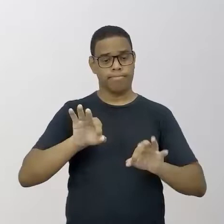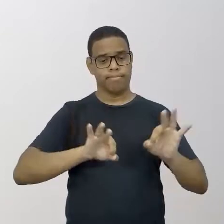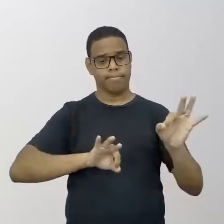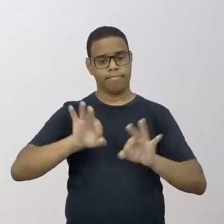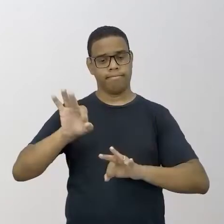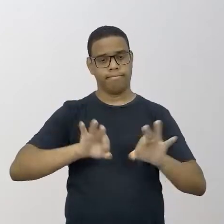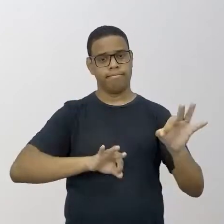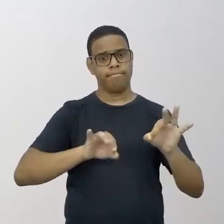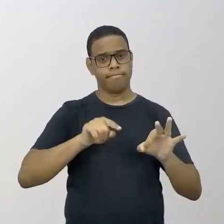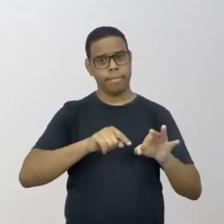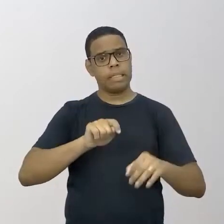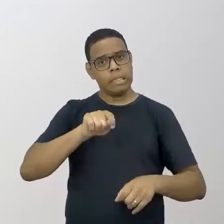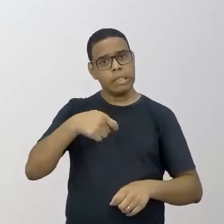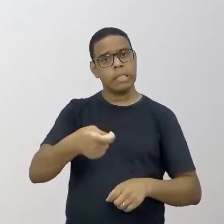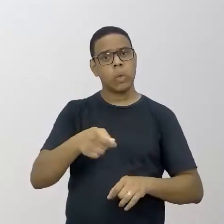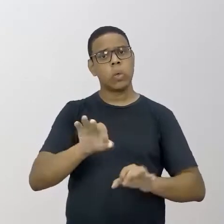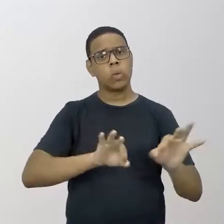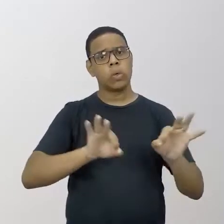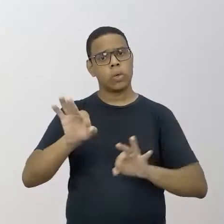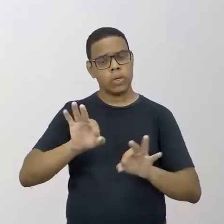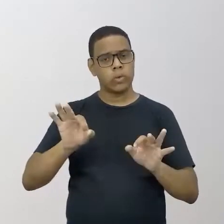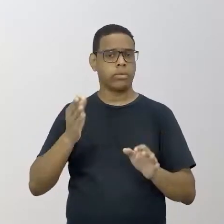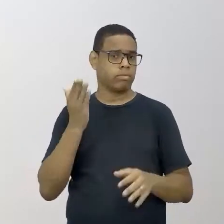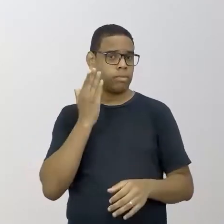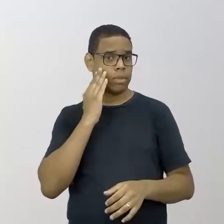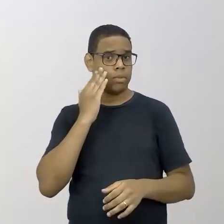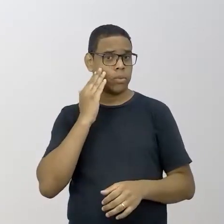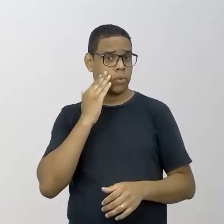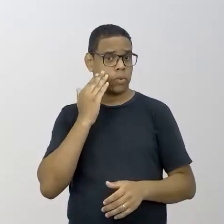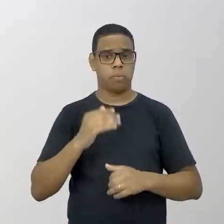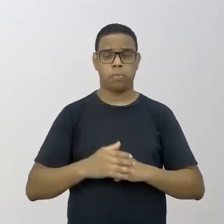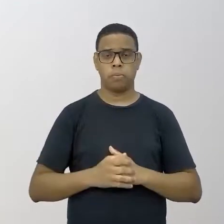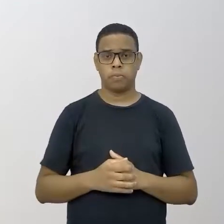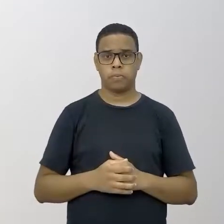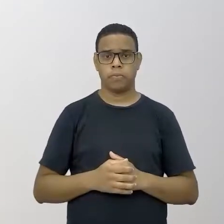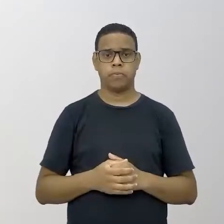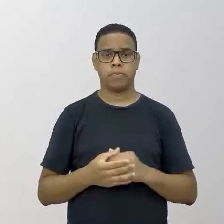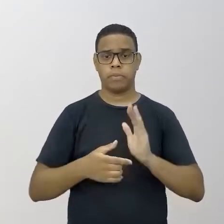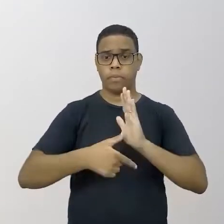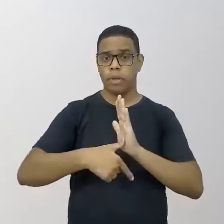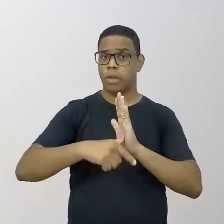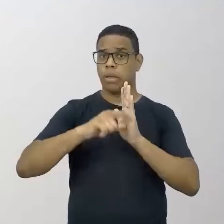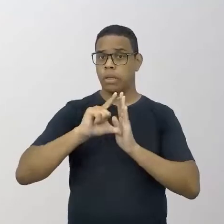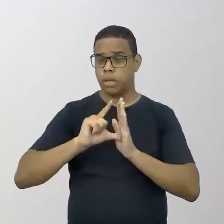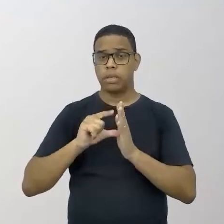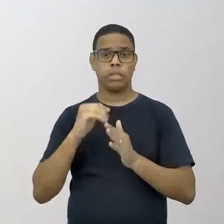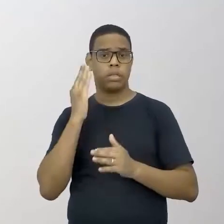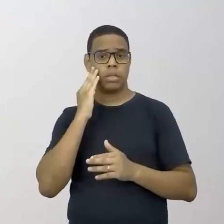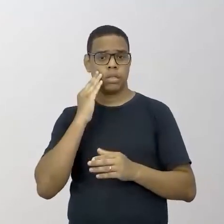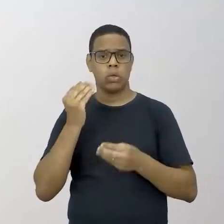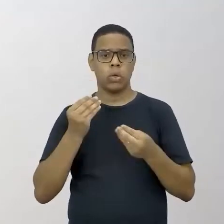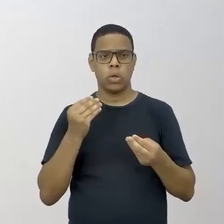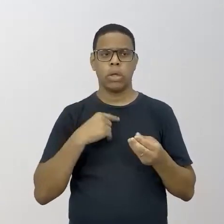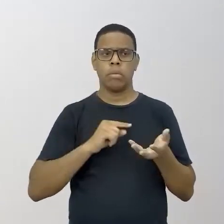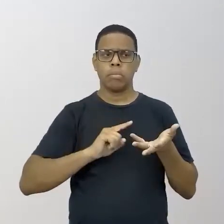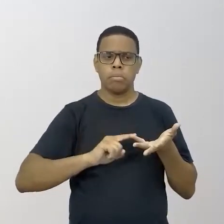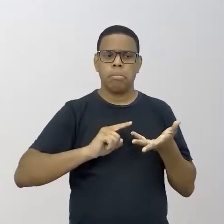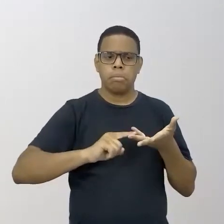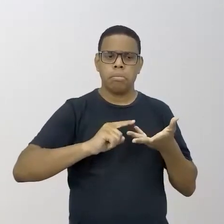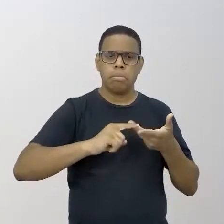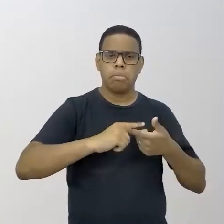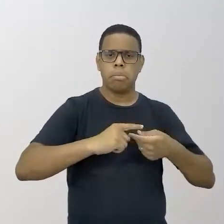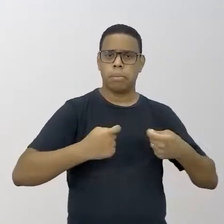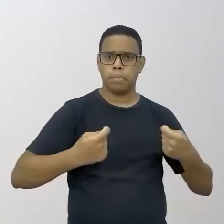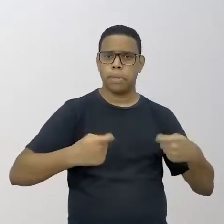planejar. A primeira coisa é justamente saber com antecedência o que vai ser